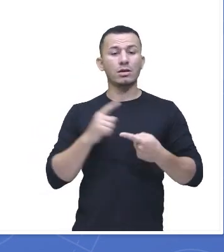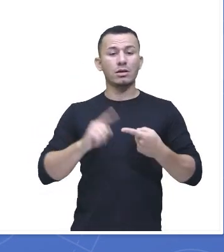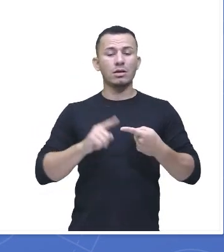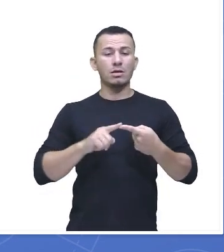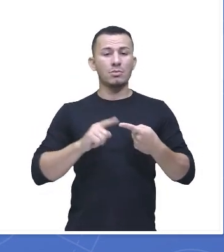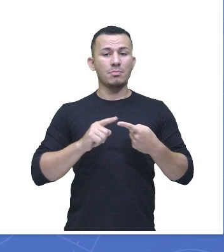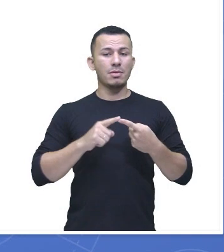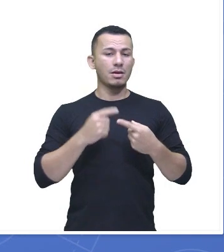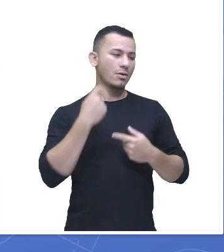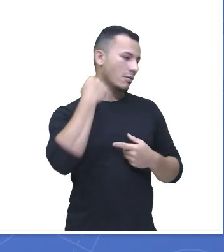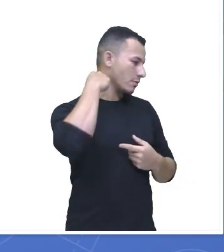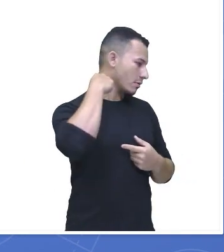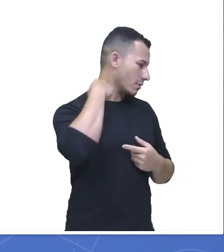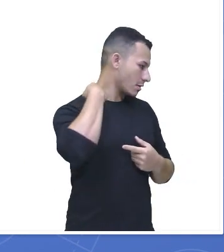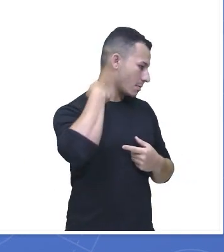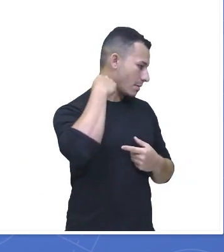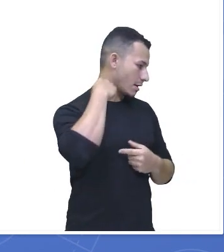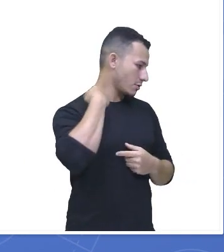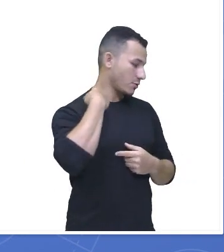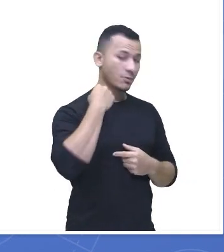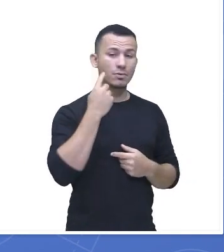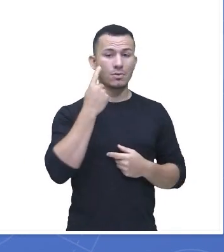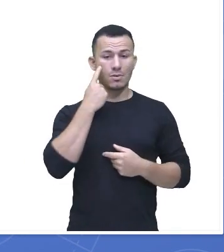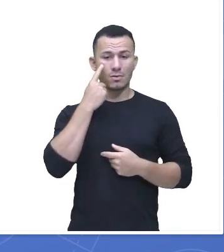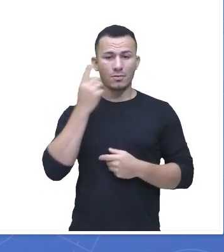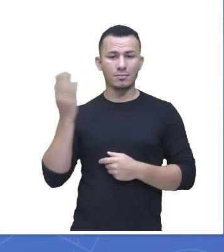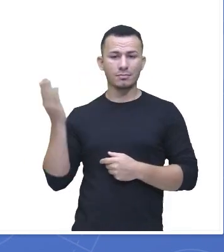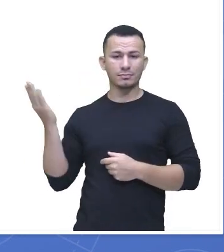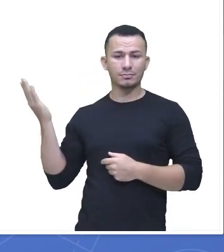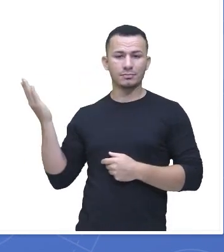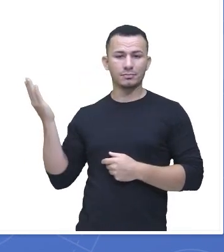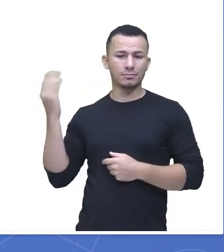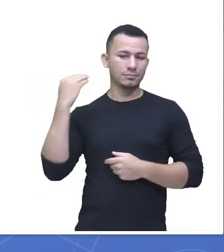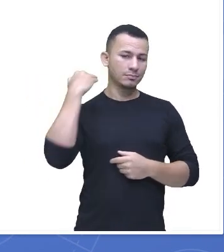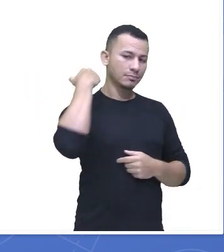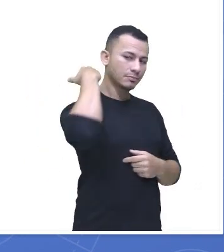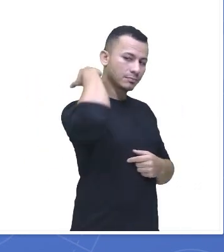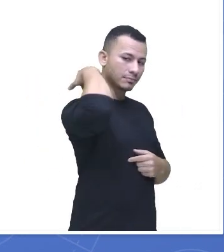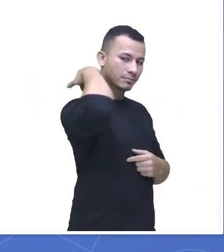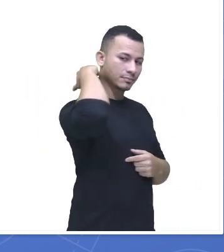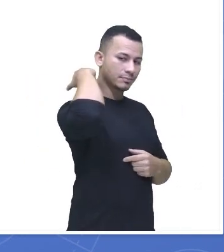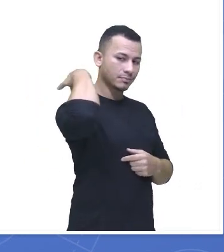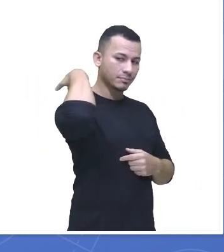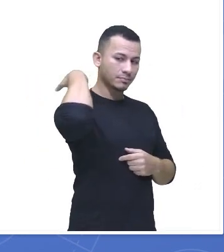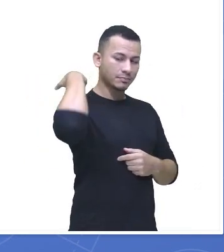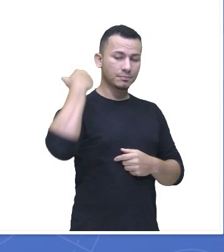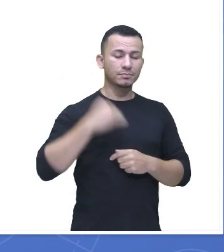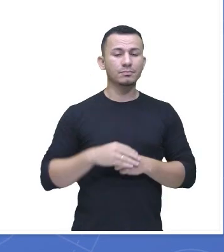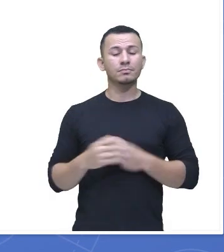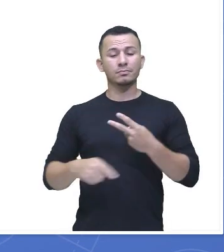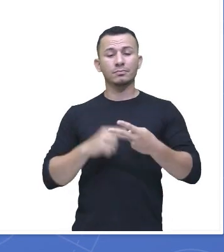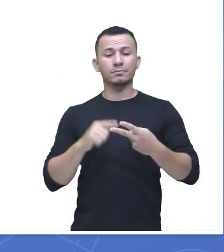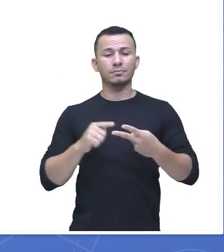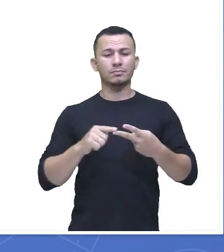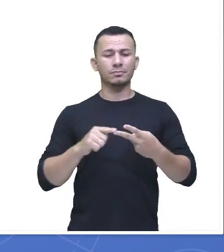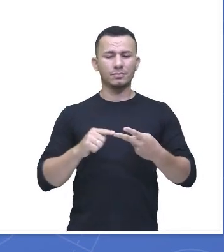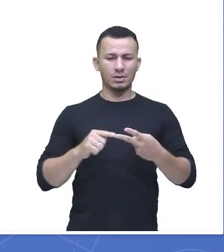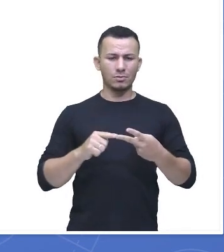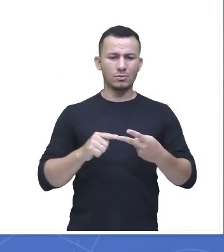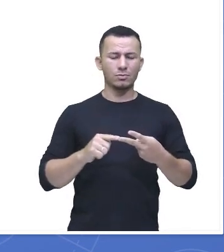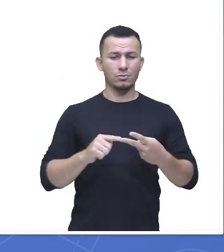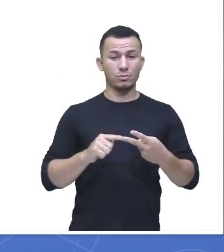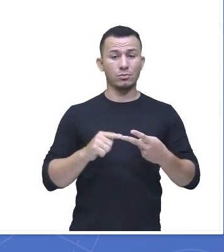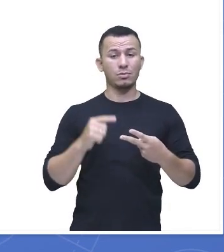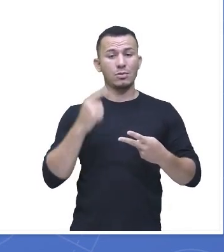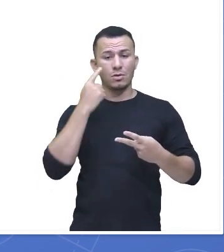é o nosso trapézio, olha ele aqui, ó. Tan, tan, tan. O segundo é o grande